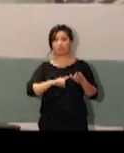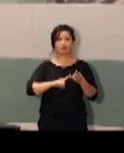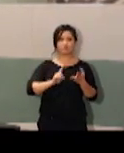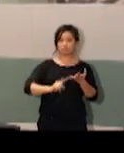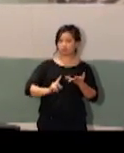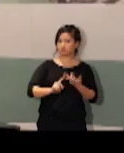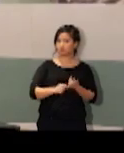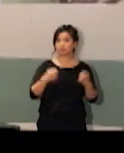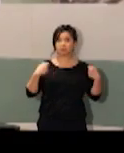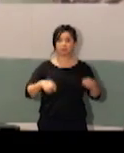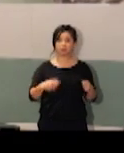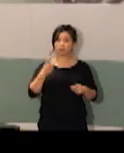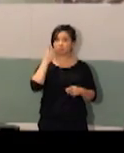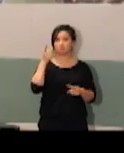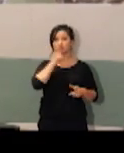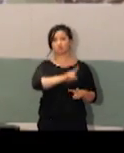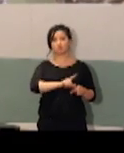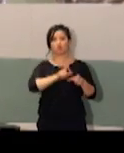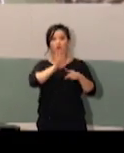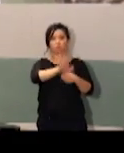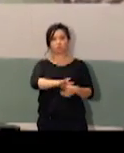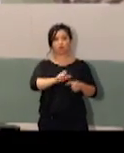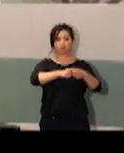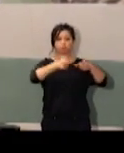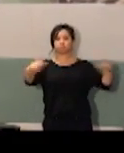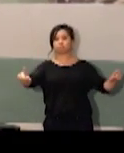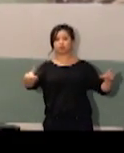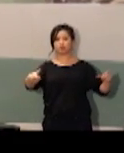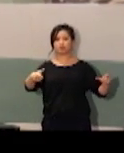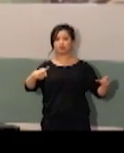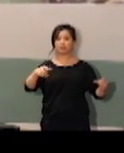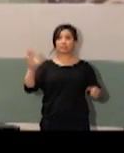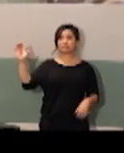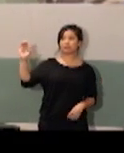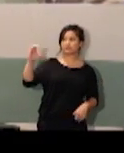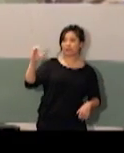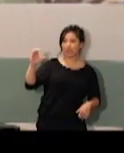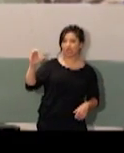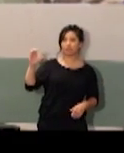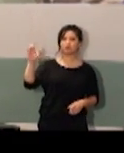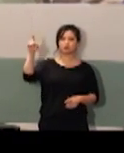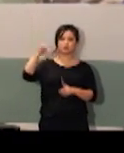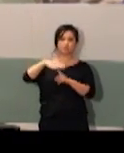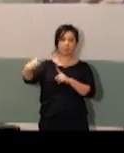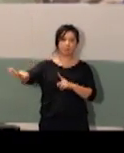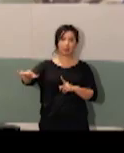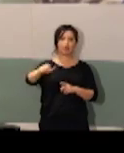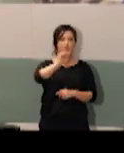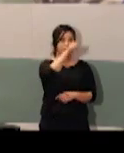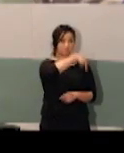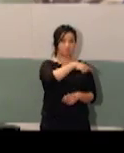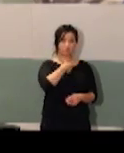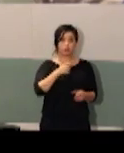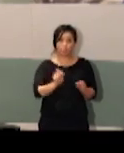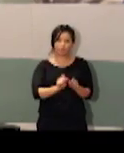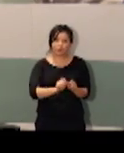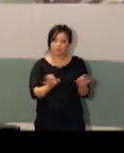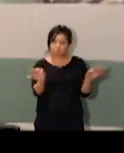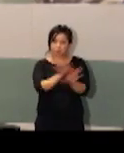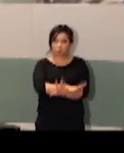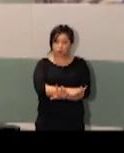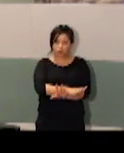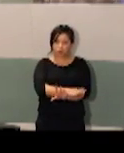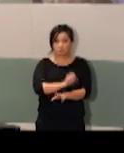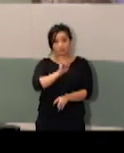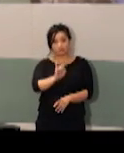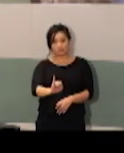A extensão de Ceilândia, a extensão de Samambaia e a extensão da Asa Norte, eu deixei pronto. E se não tivesse interrompido, hoje o